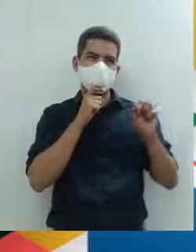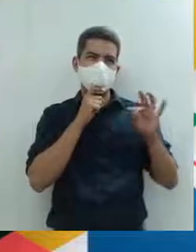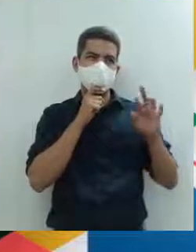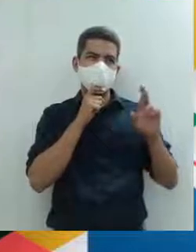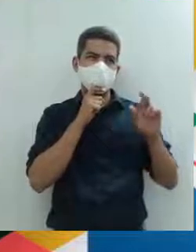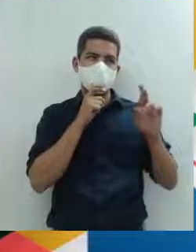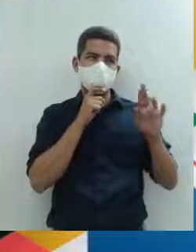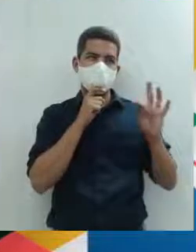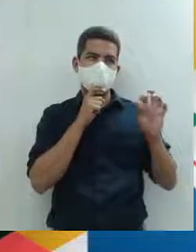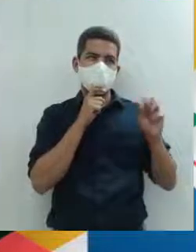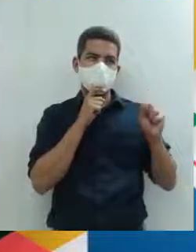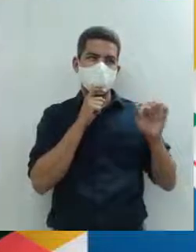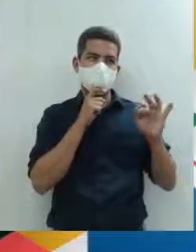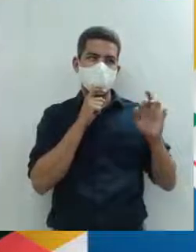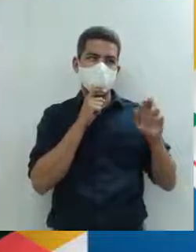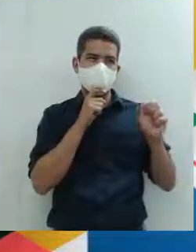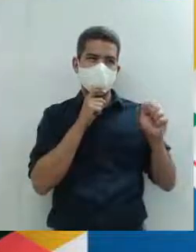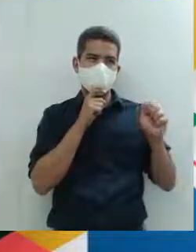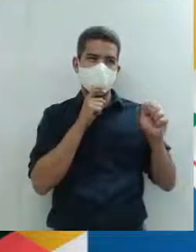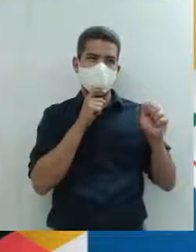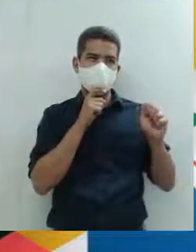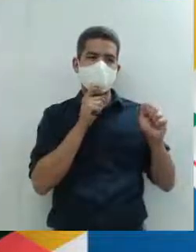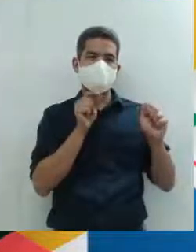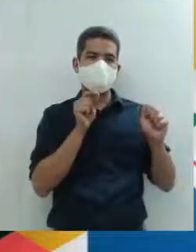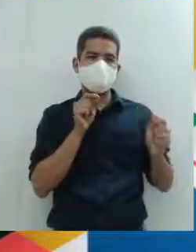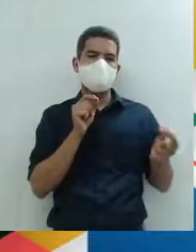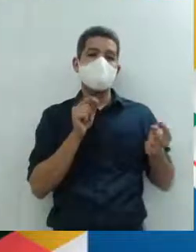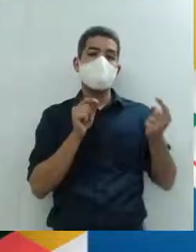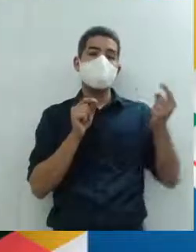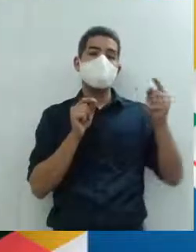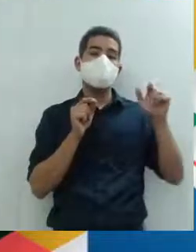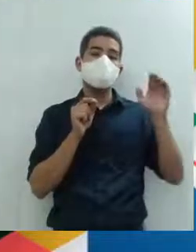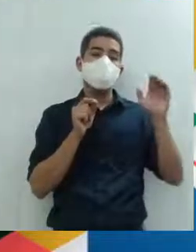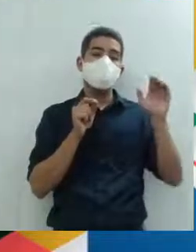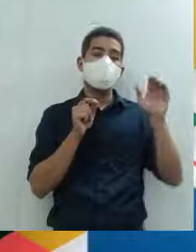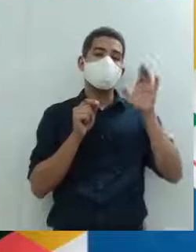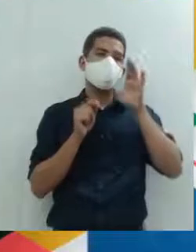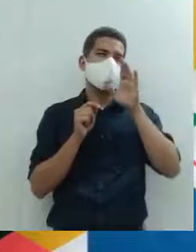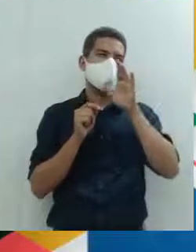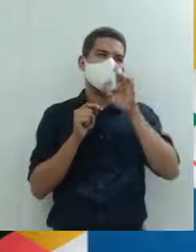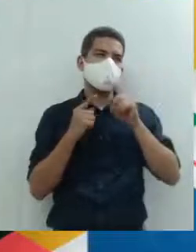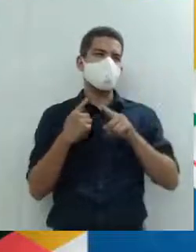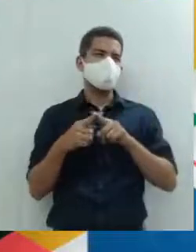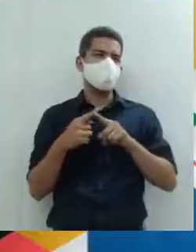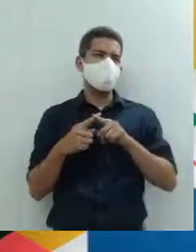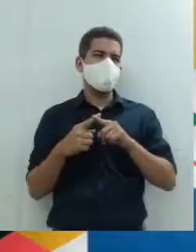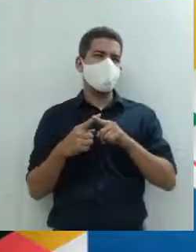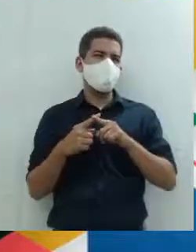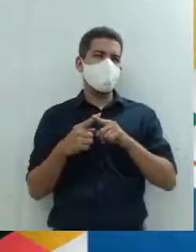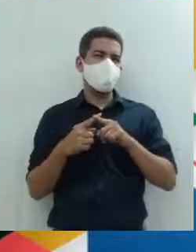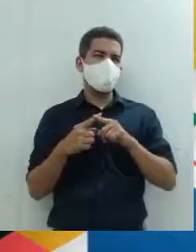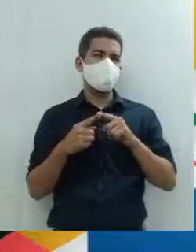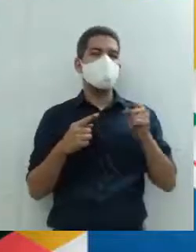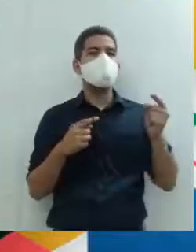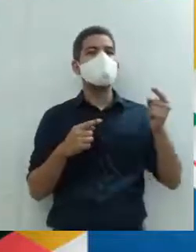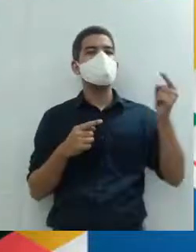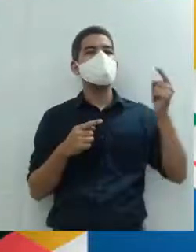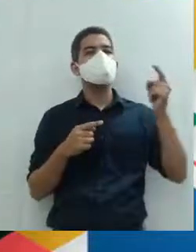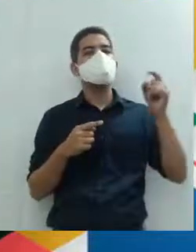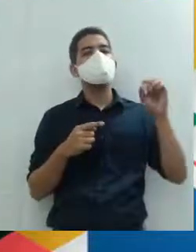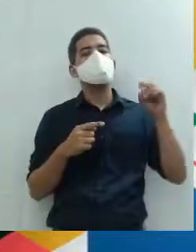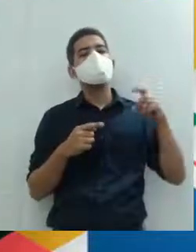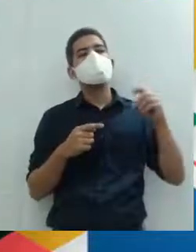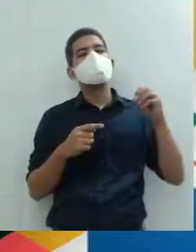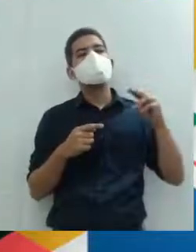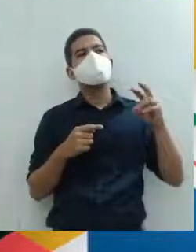coisa é o contrário. Quanto mais alto você fica, mais quente fica. Por quê, Júlio? Porque quanto mais alto tu vai ter menos